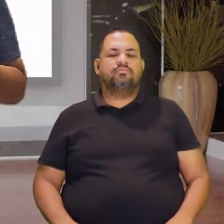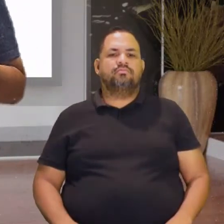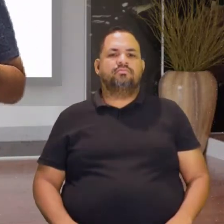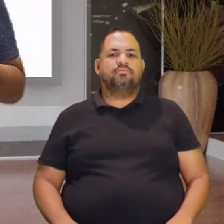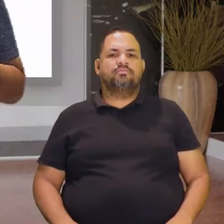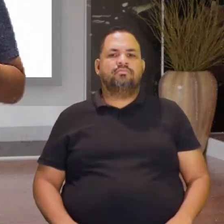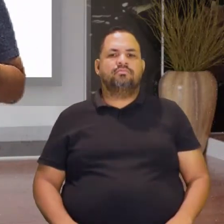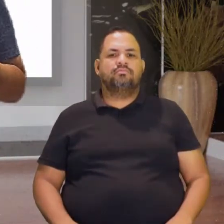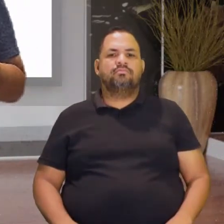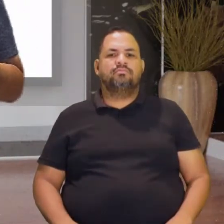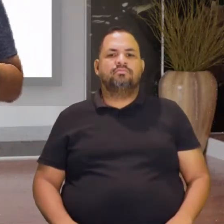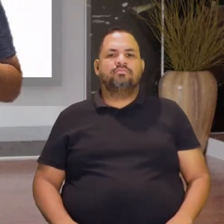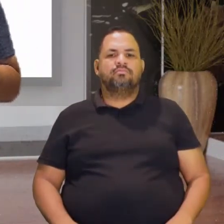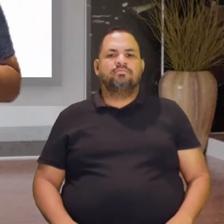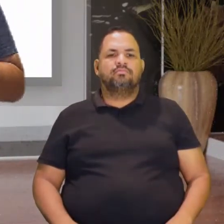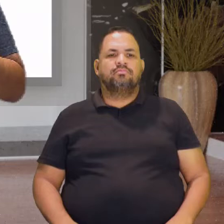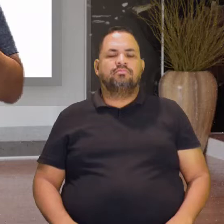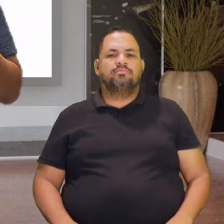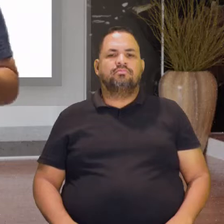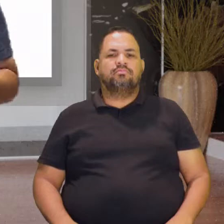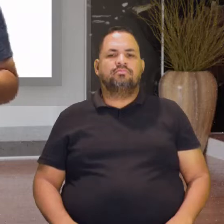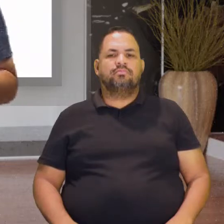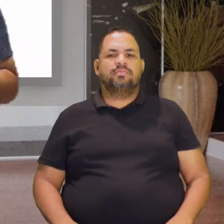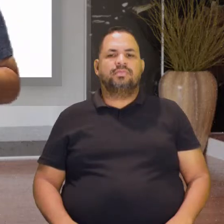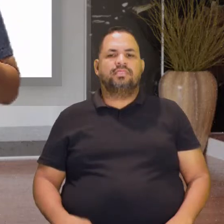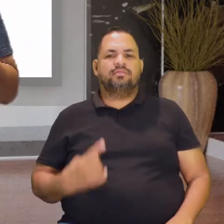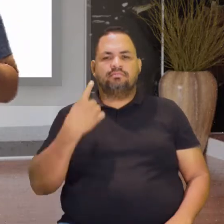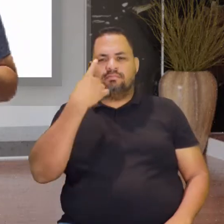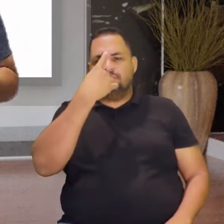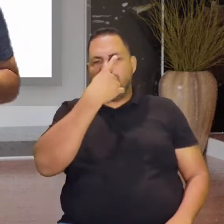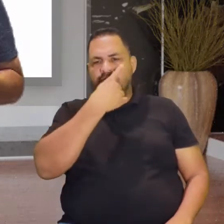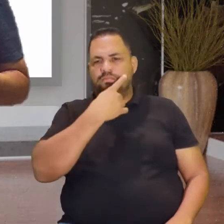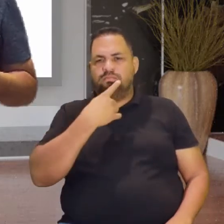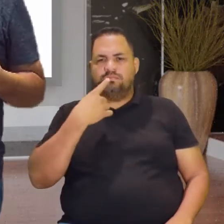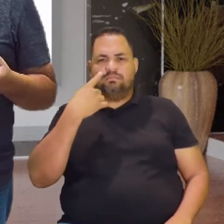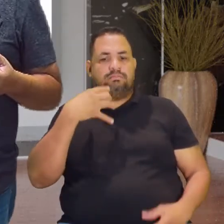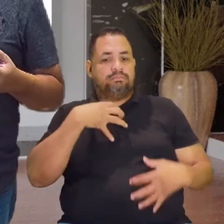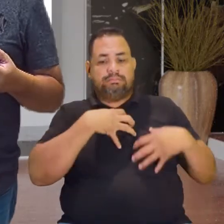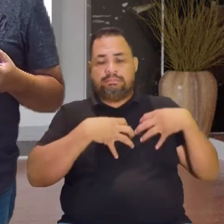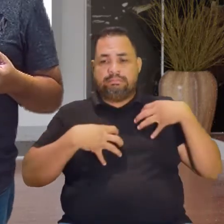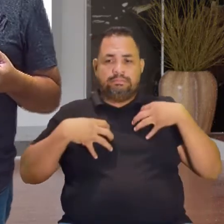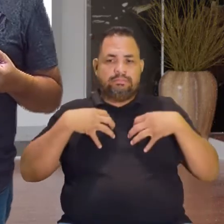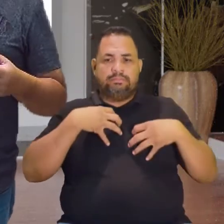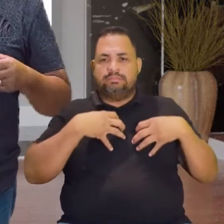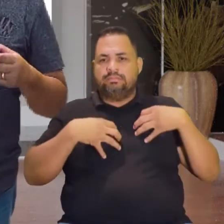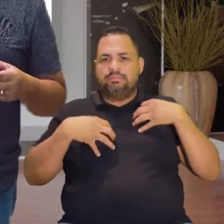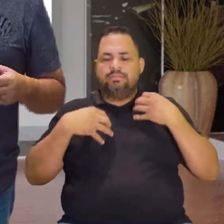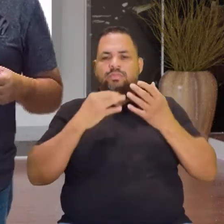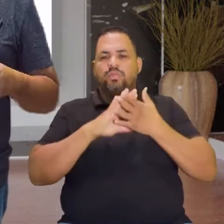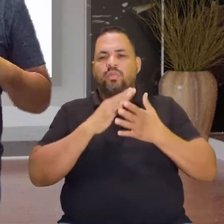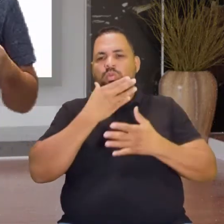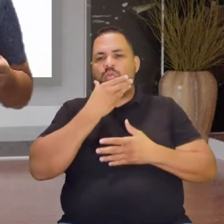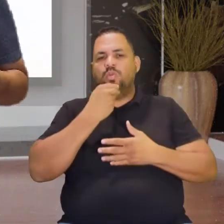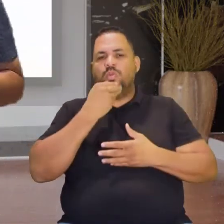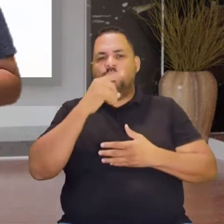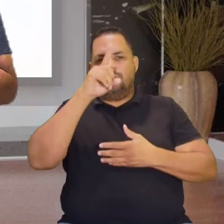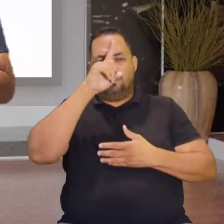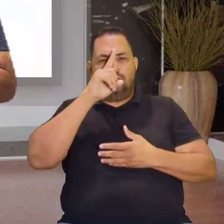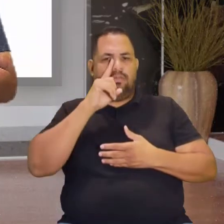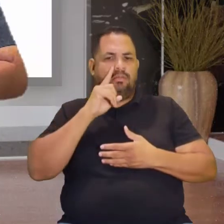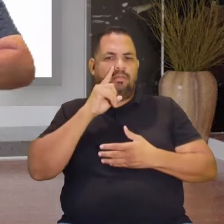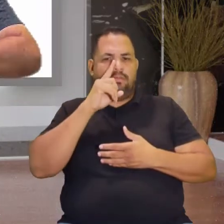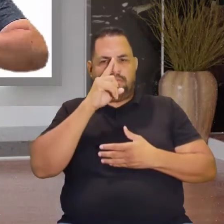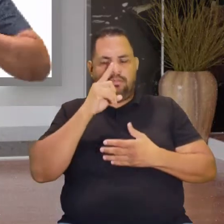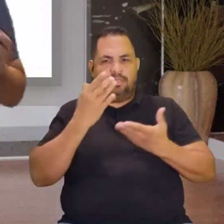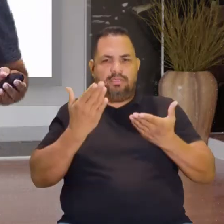por isso que essa expressão desesperada do Homem Amarelo aí, da Anitta aí,